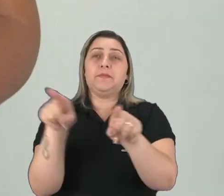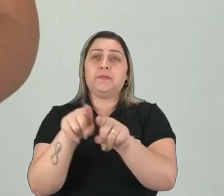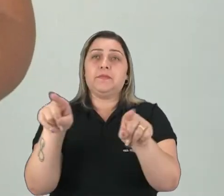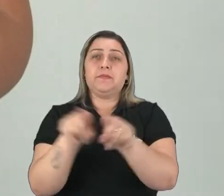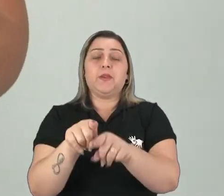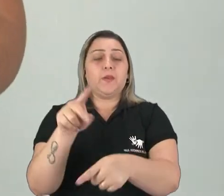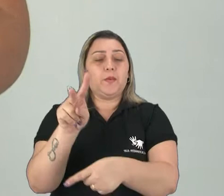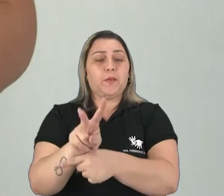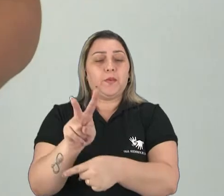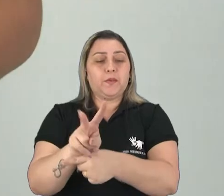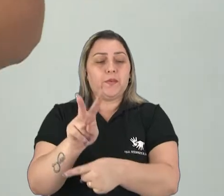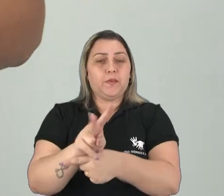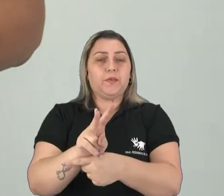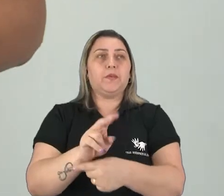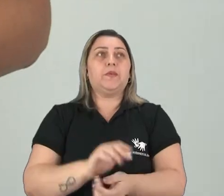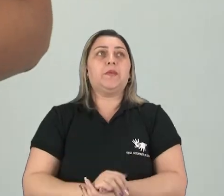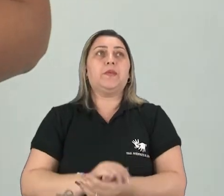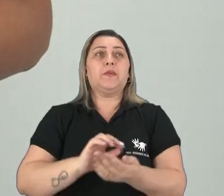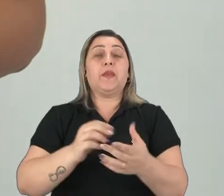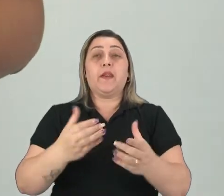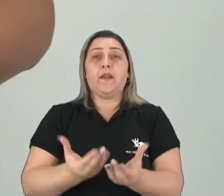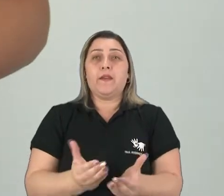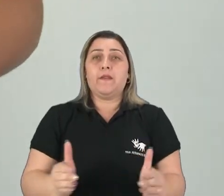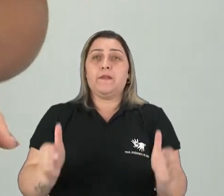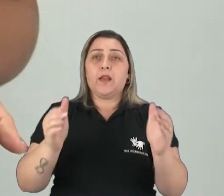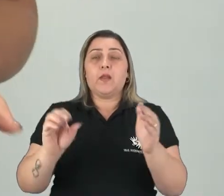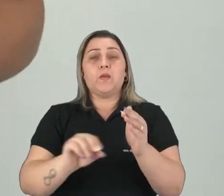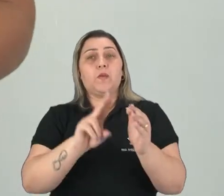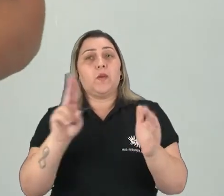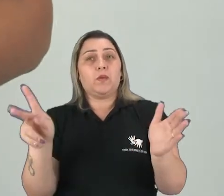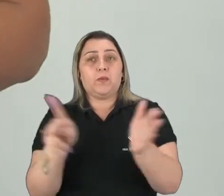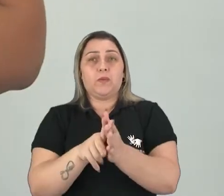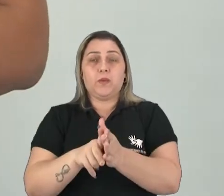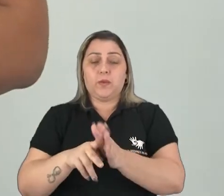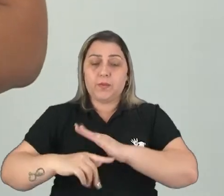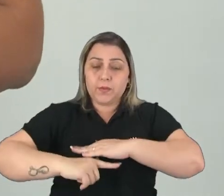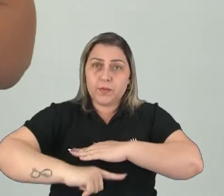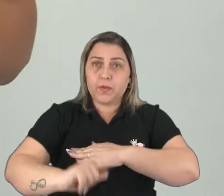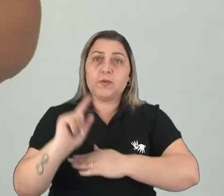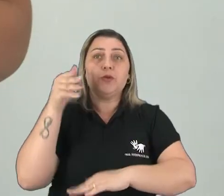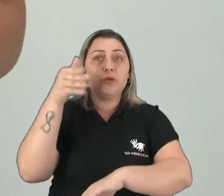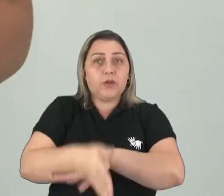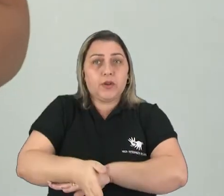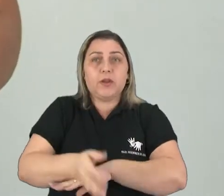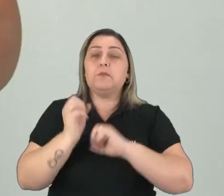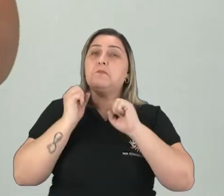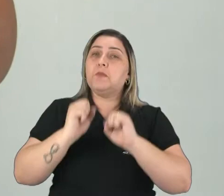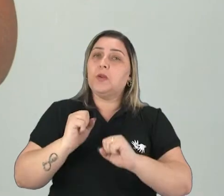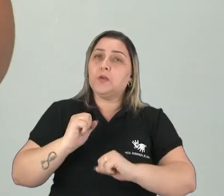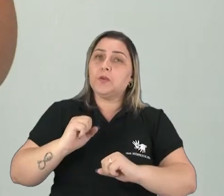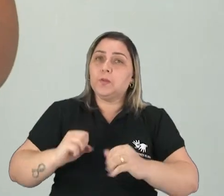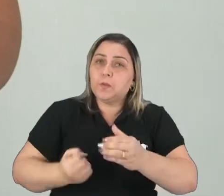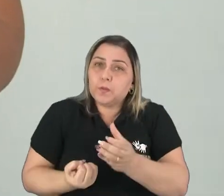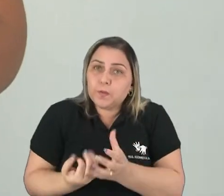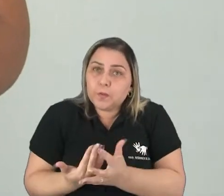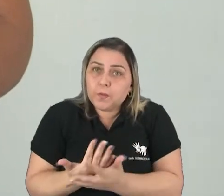muito cultivada em vasos ou no próprio solo direto, onde ela pode se